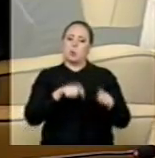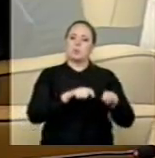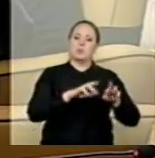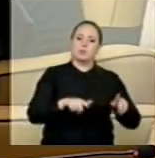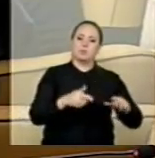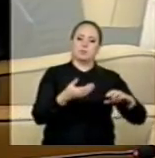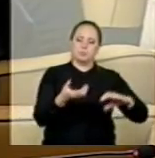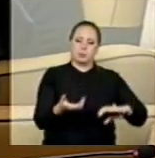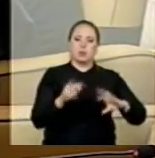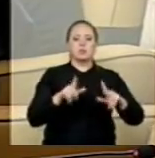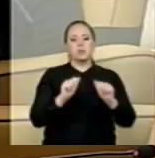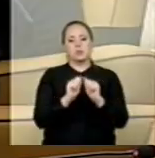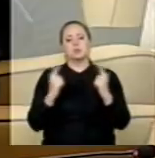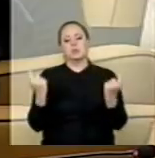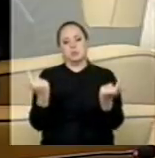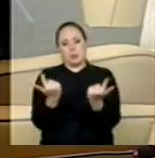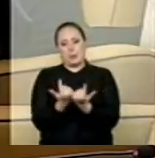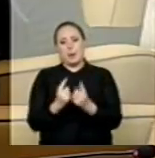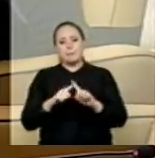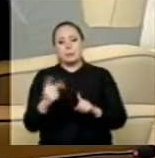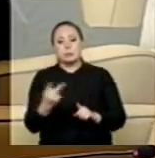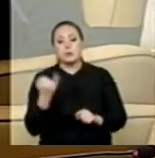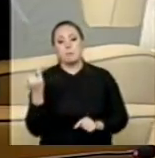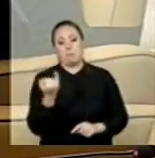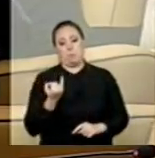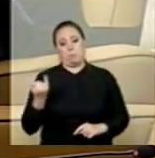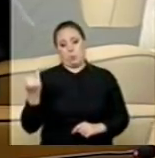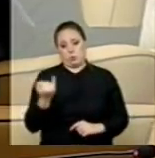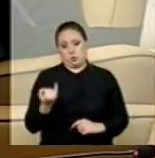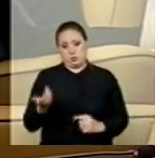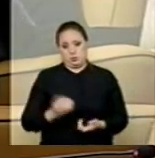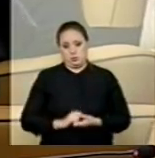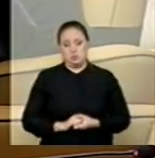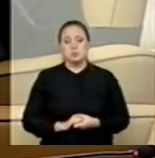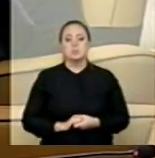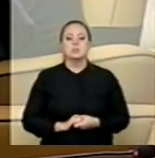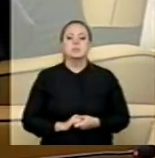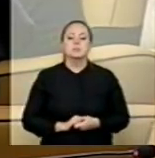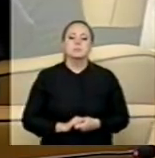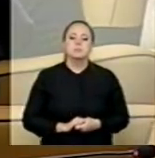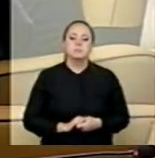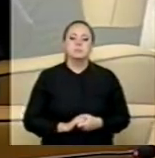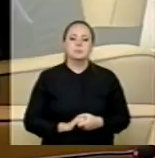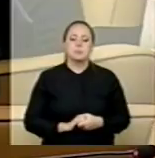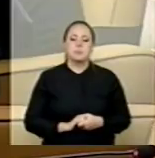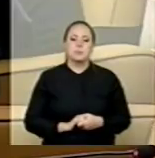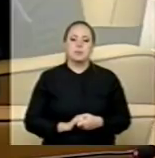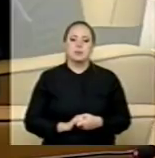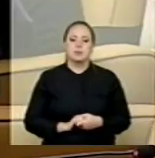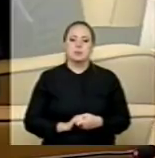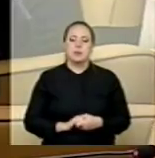para canalização institucional de demandas sociais. Daí porque